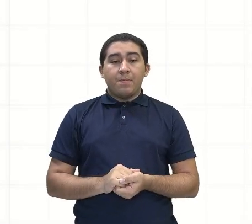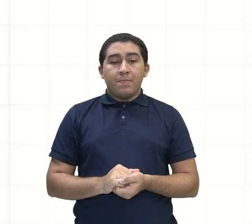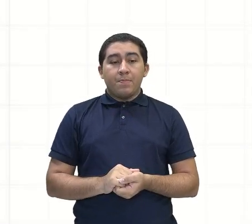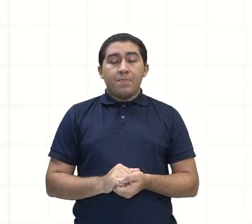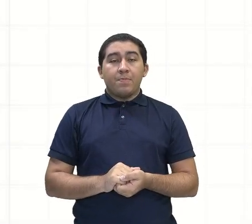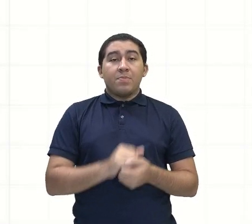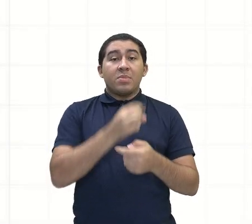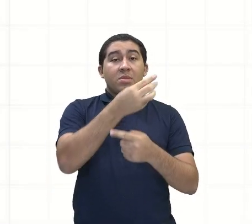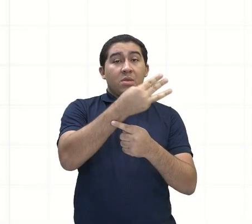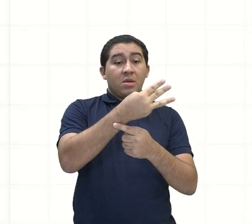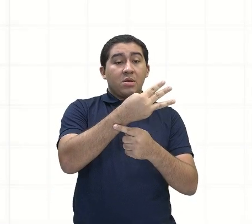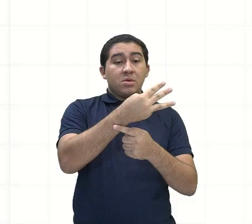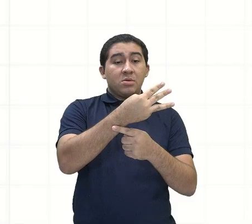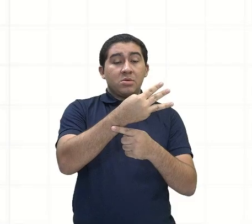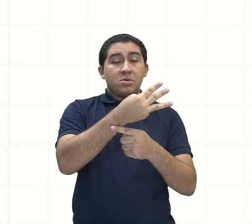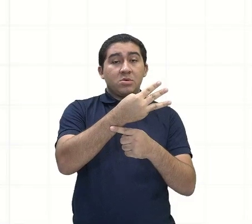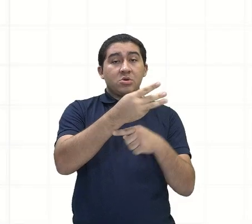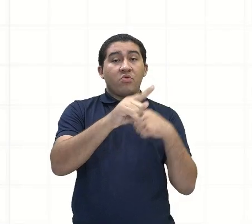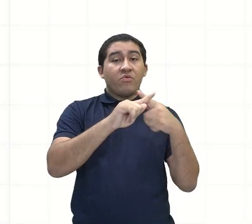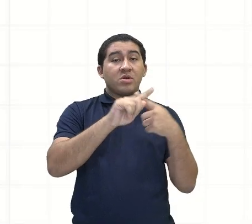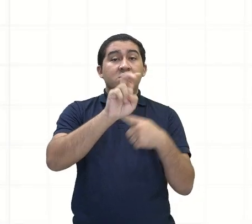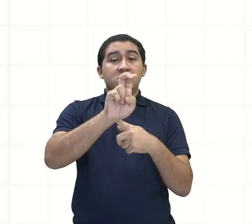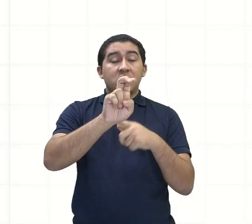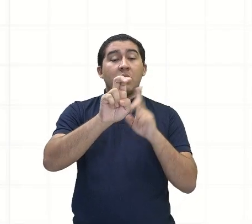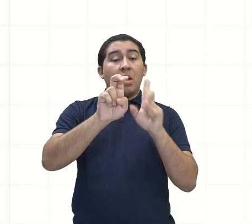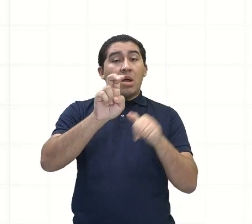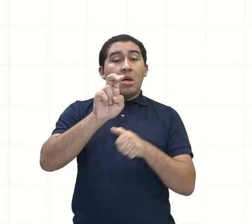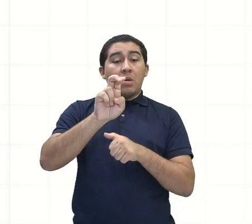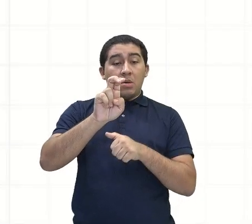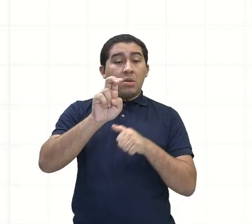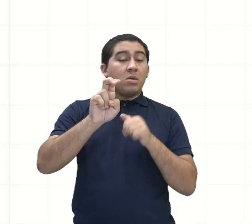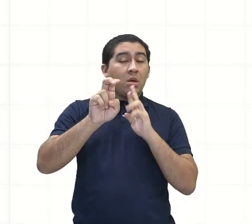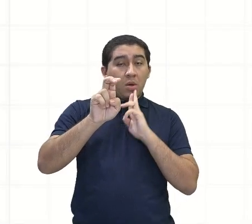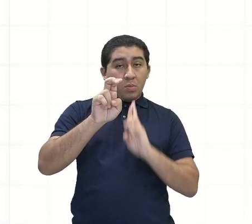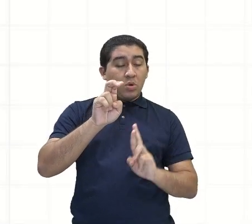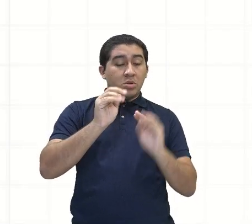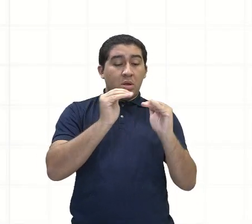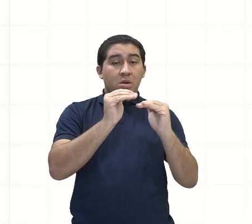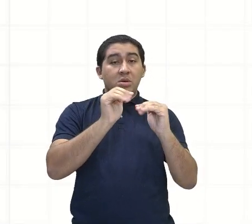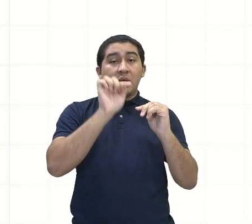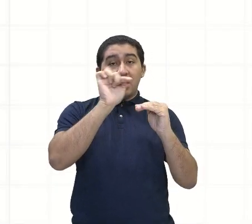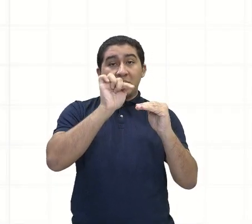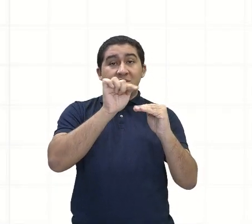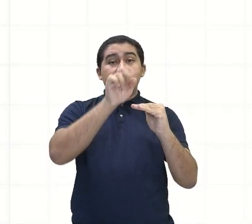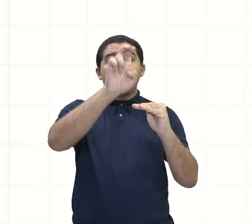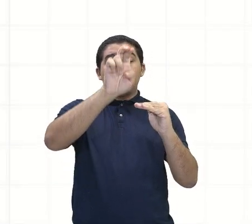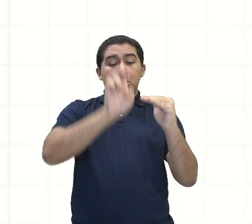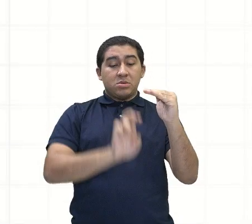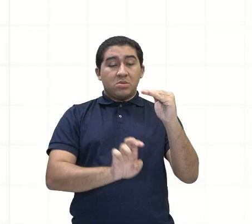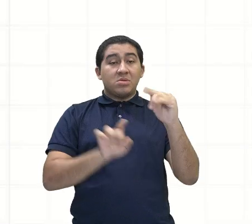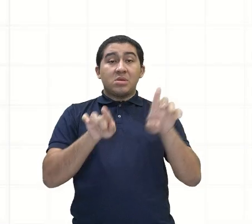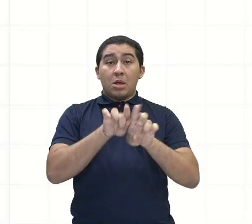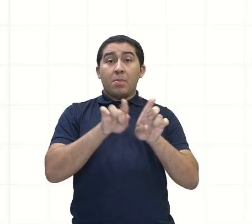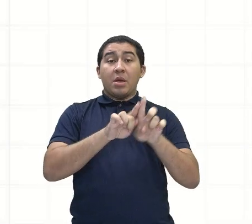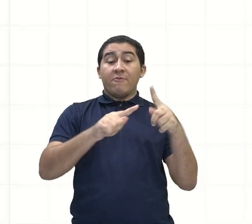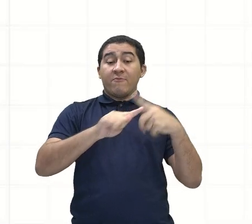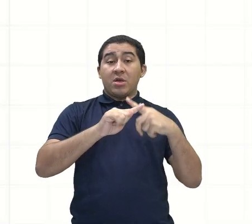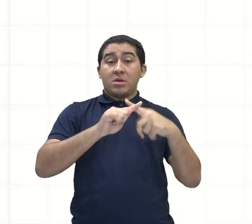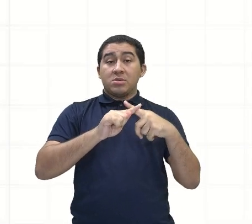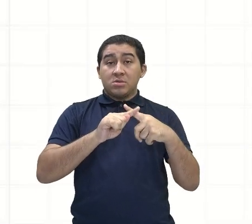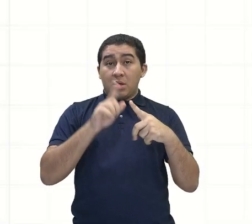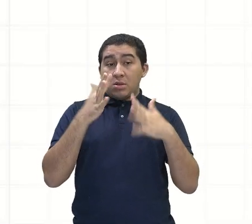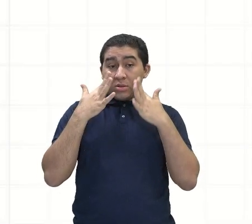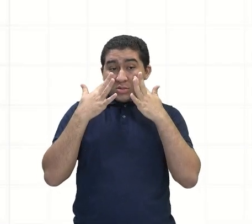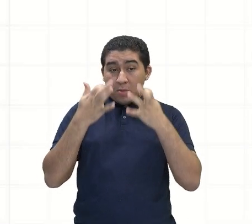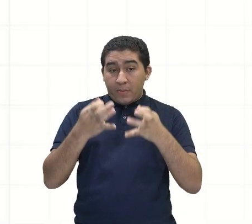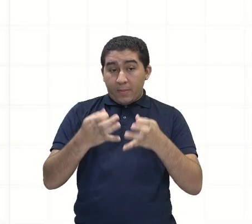Multiplico a parte de cima da fração por 5 e a parte de baixo também por 5. Olha o que vai acontecer aqui, gente.